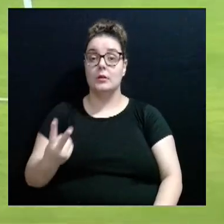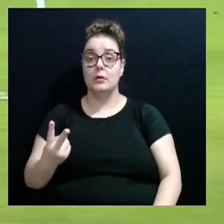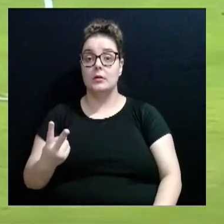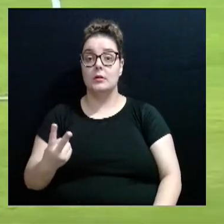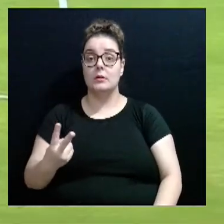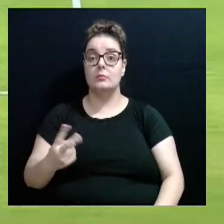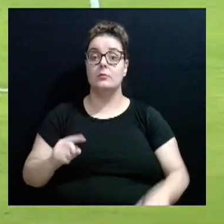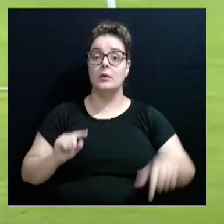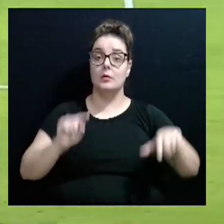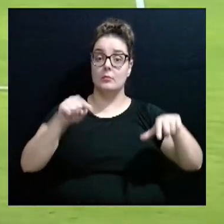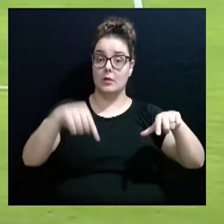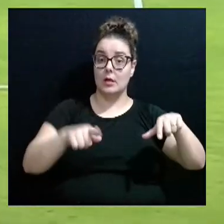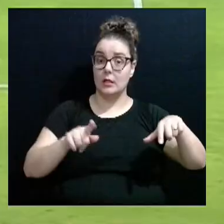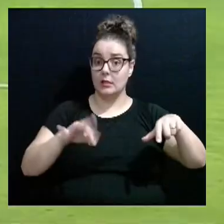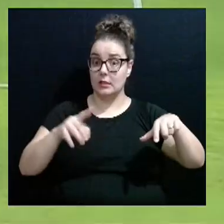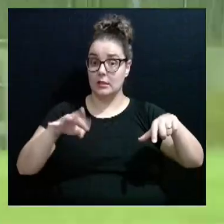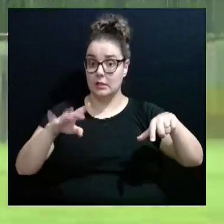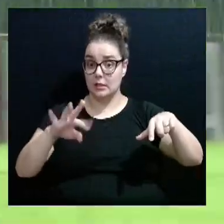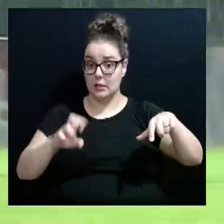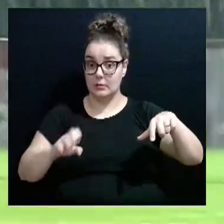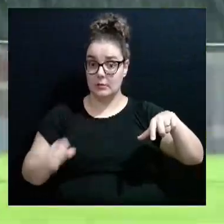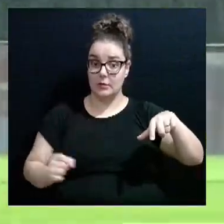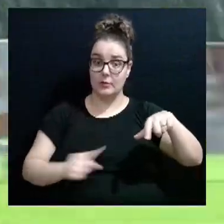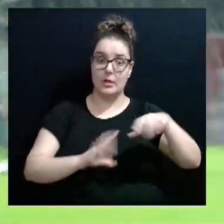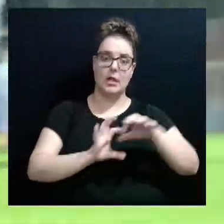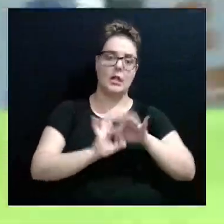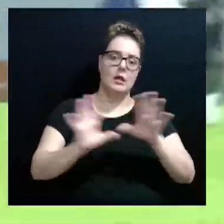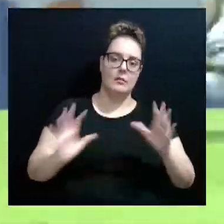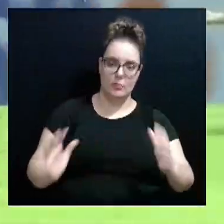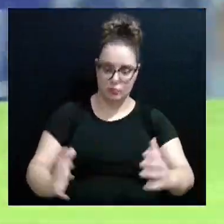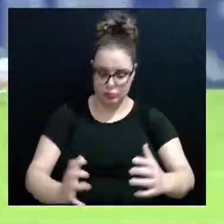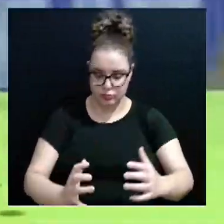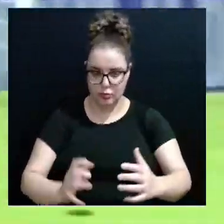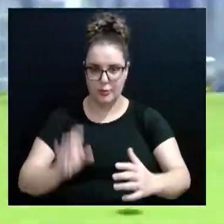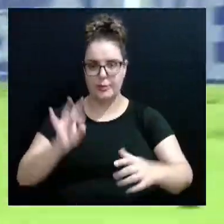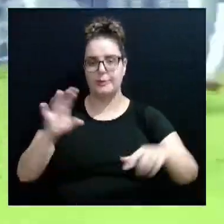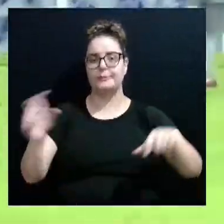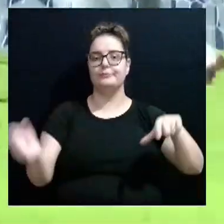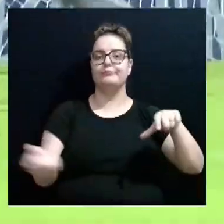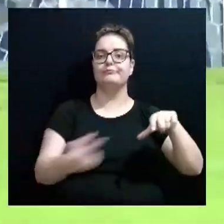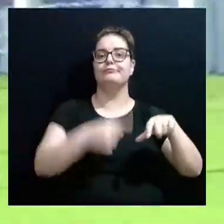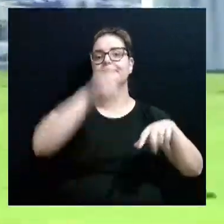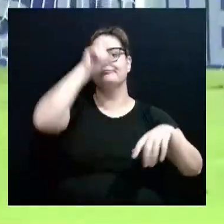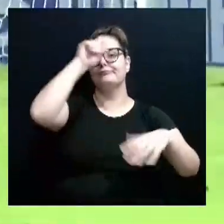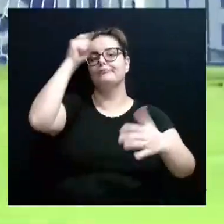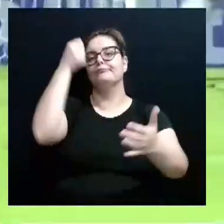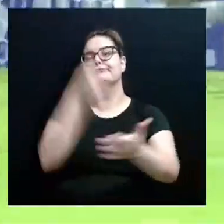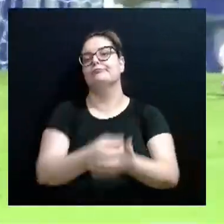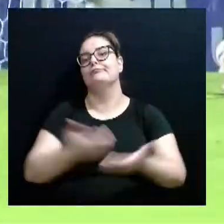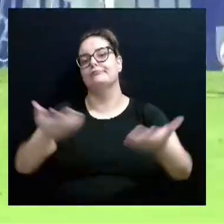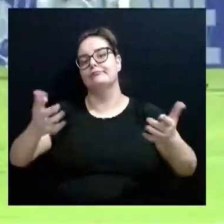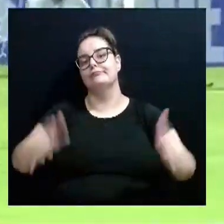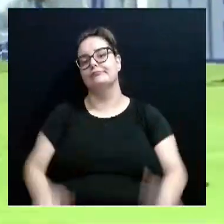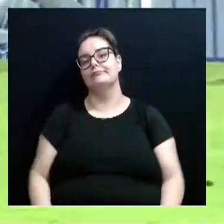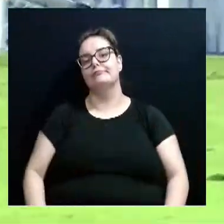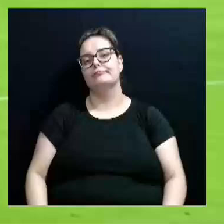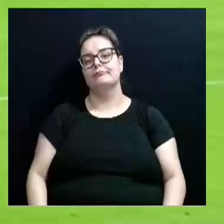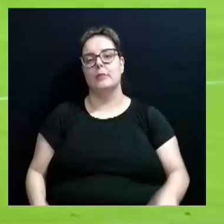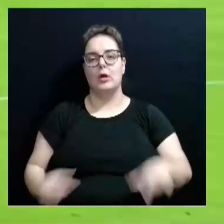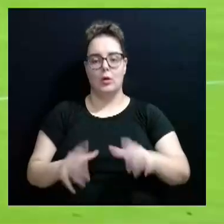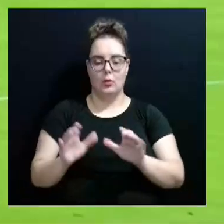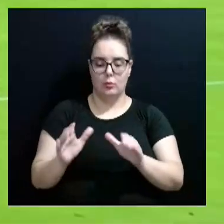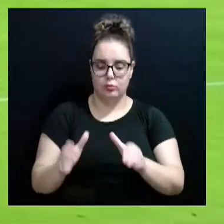Guilherme Cachoeira, livre, era só marcar e definir a partida. Só que ele chutou em cima de Vitor